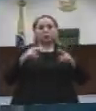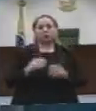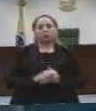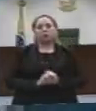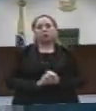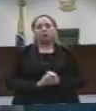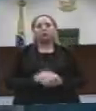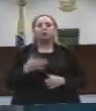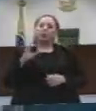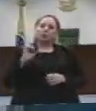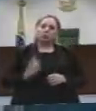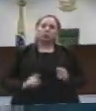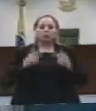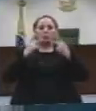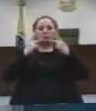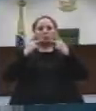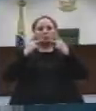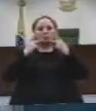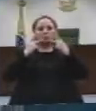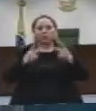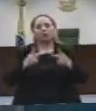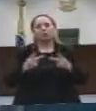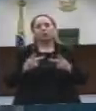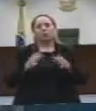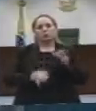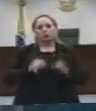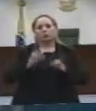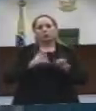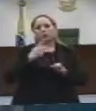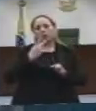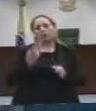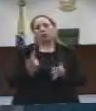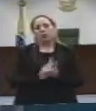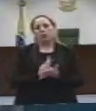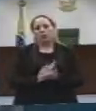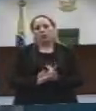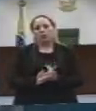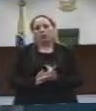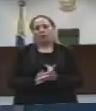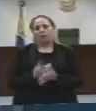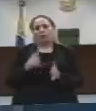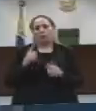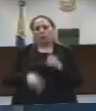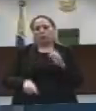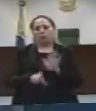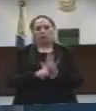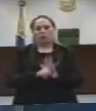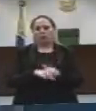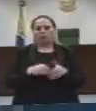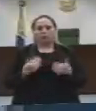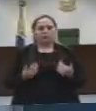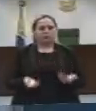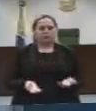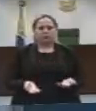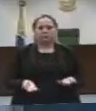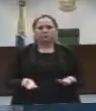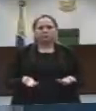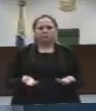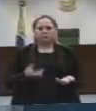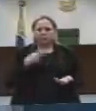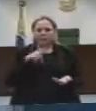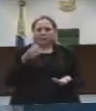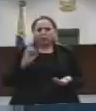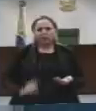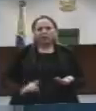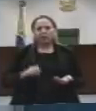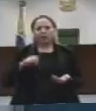direito do outro pregar no Rio de Janeiro o tribunal entendeu que era era ilegal tentando resguardar um direito negativo na interpretação